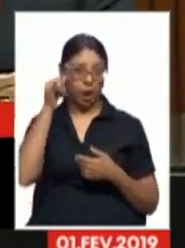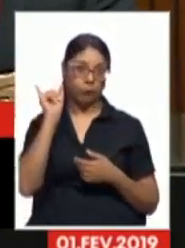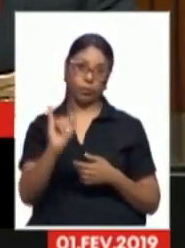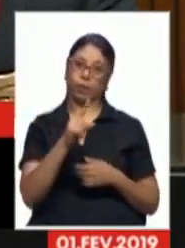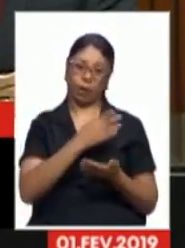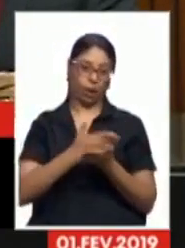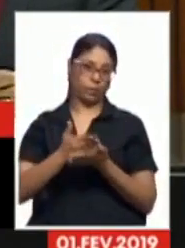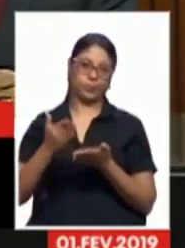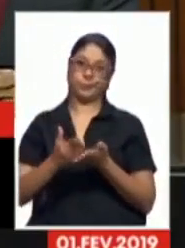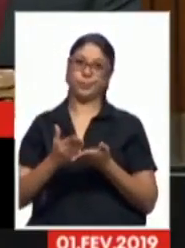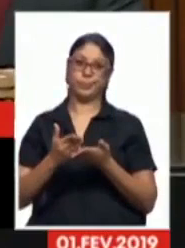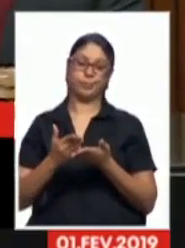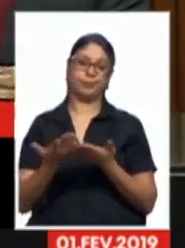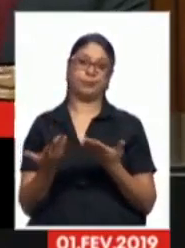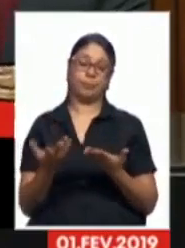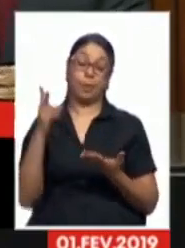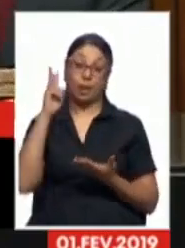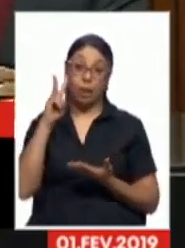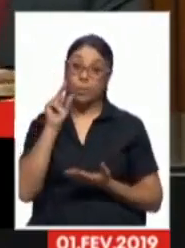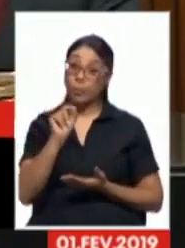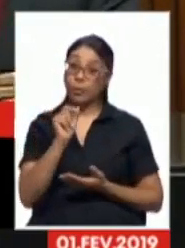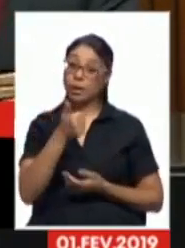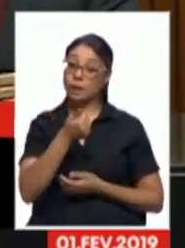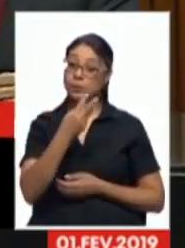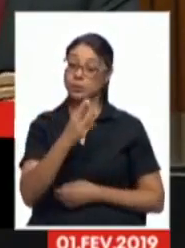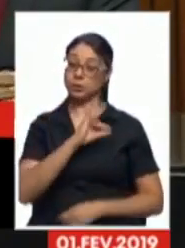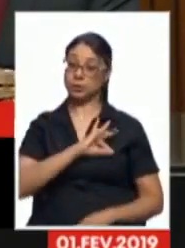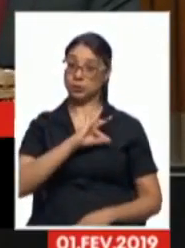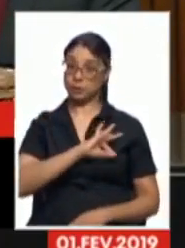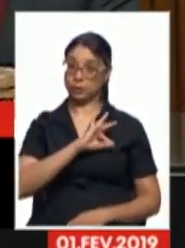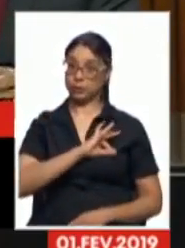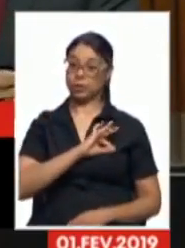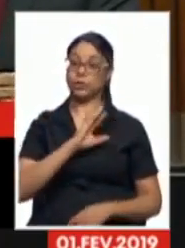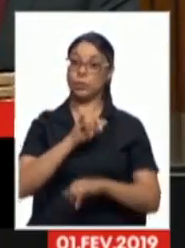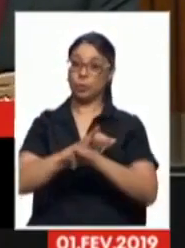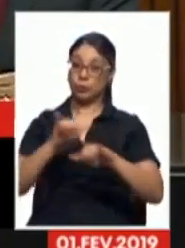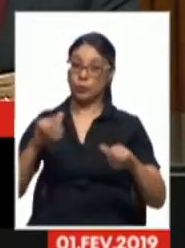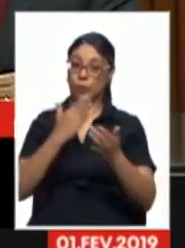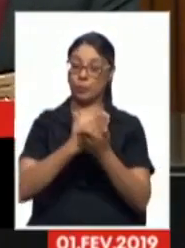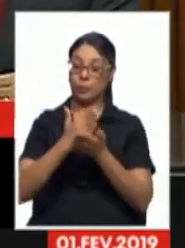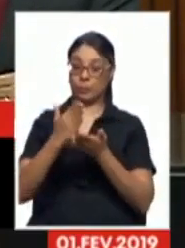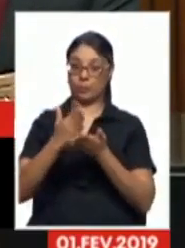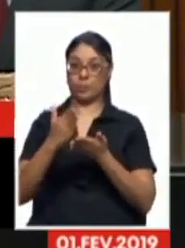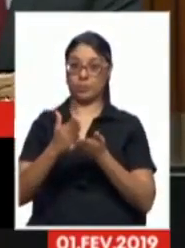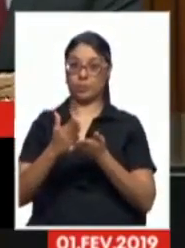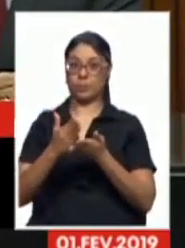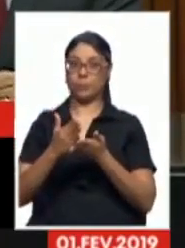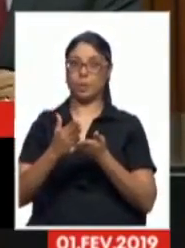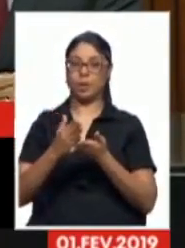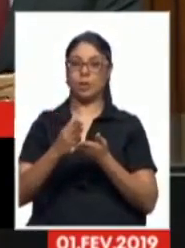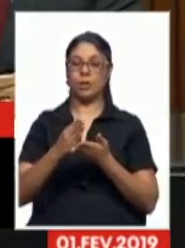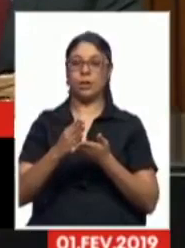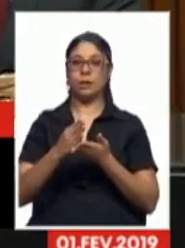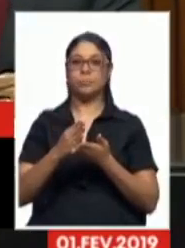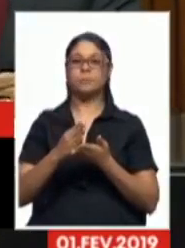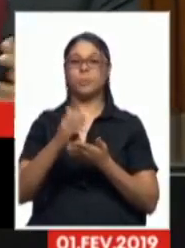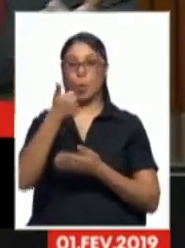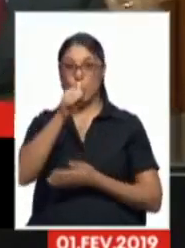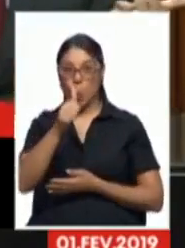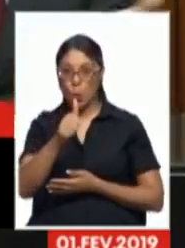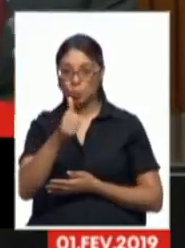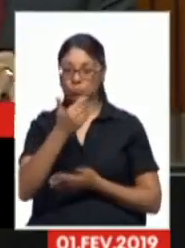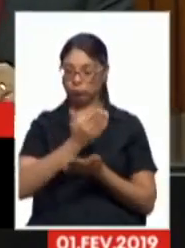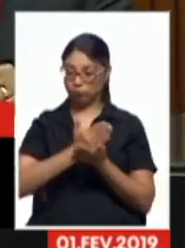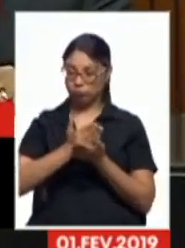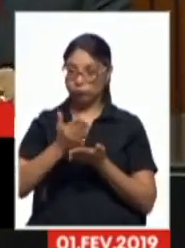rápido possível. Lembrando que o 13º salário foi anunciado, o parcelamento dele, em 11 vezes, né,